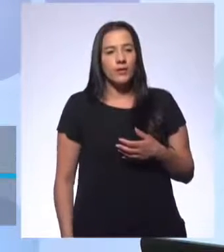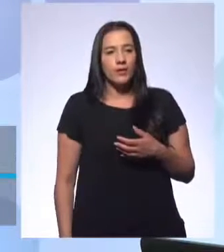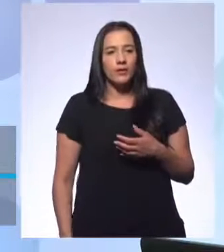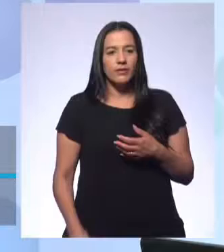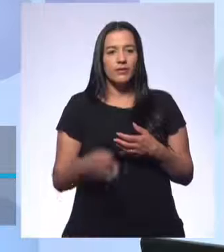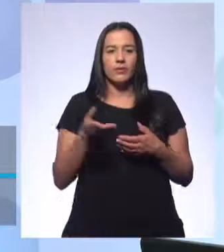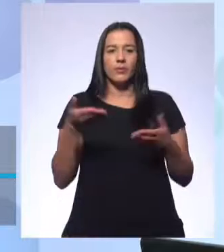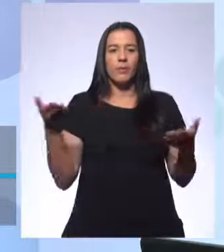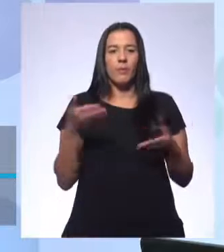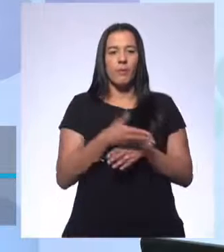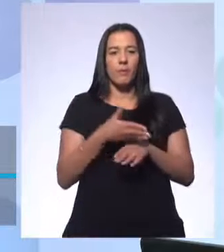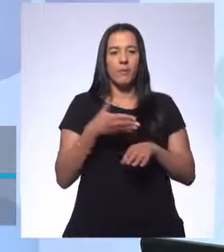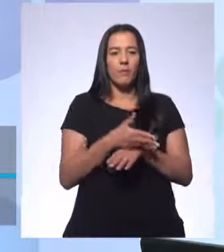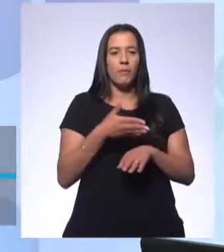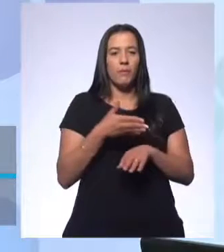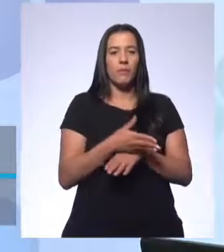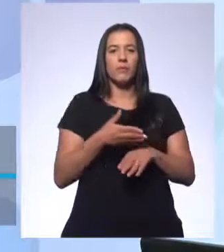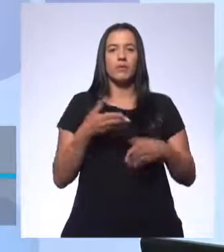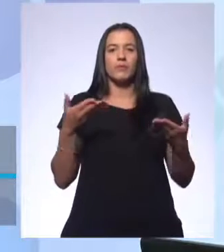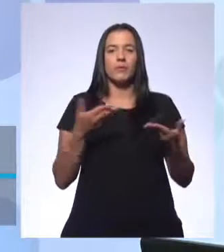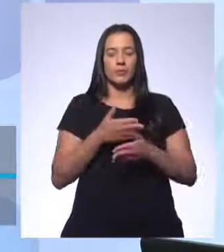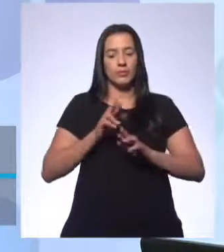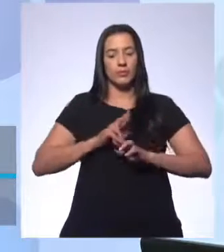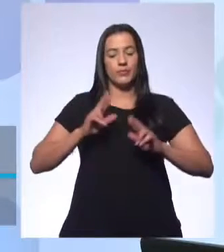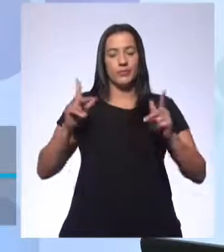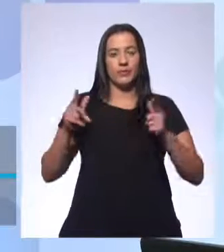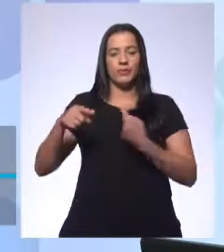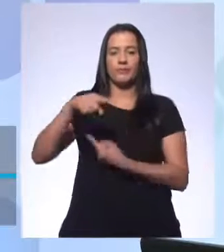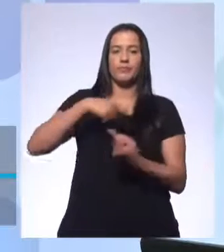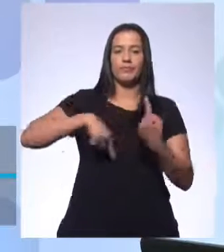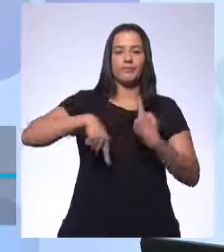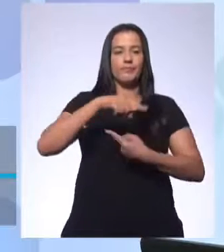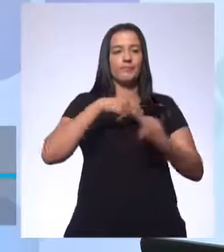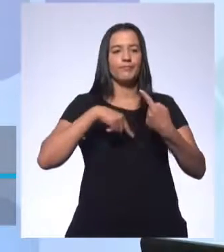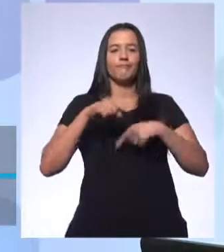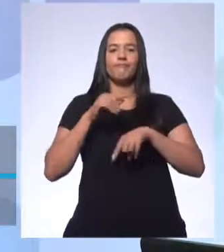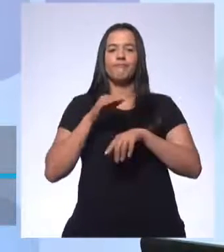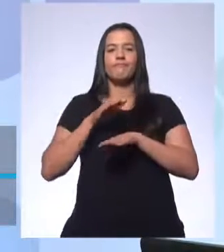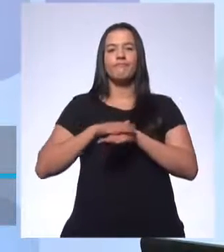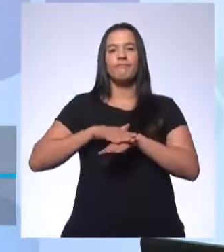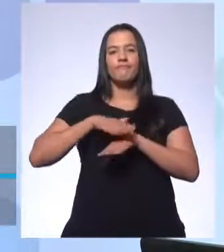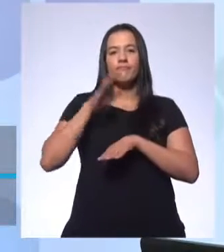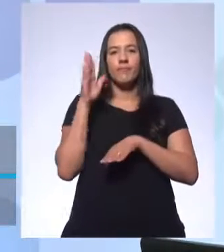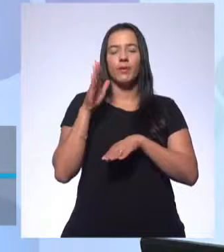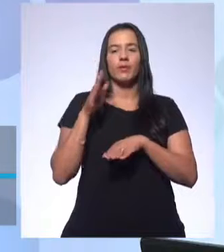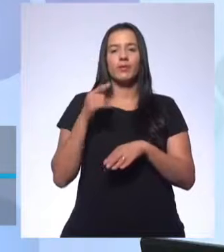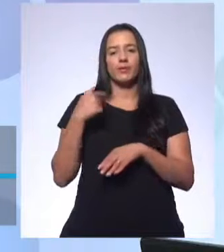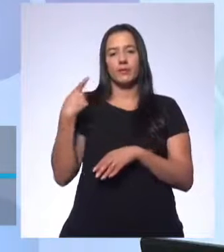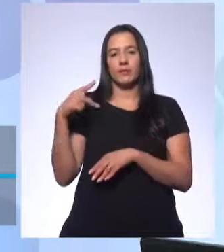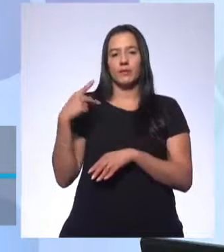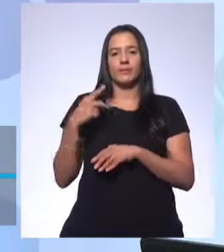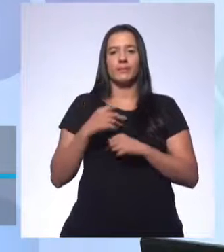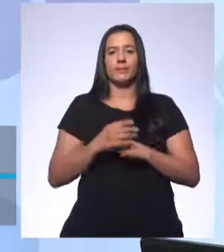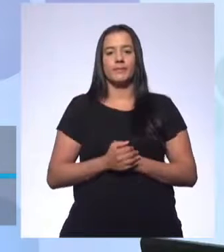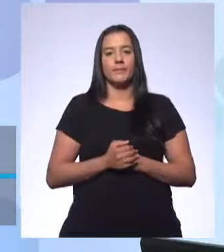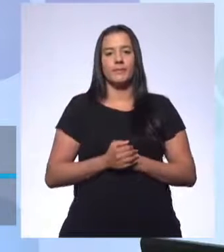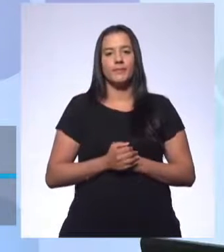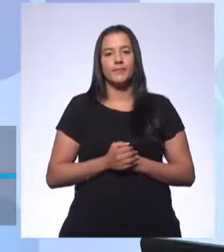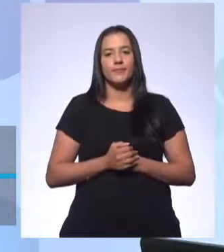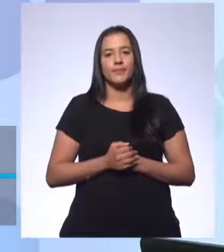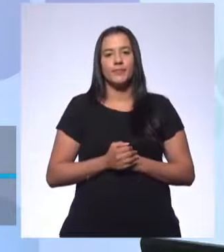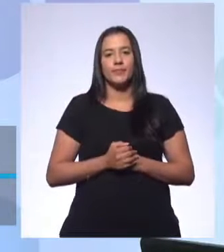que a gente dá uma preferência para os alunos que é uma interação, na verdade, mais dirigida, mais direcionada a eles, né? A gente